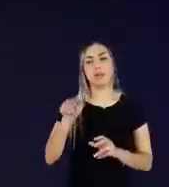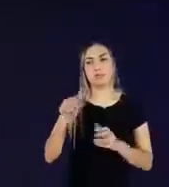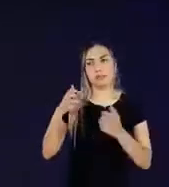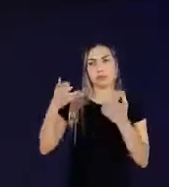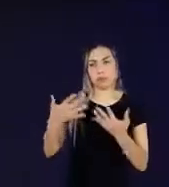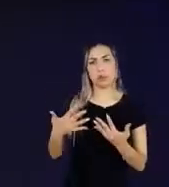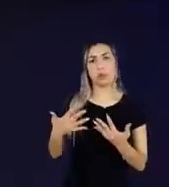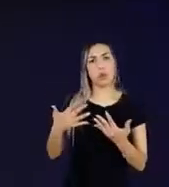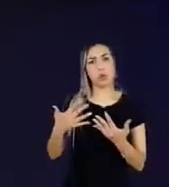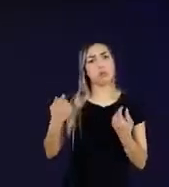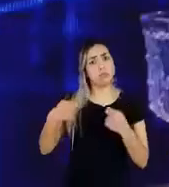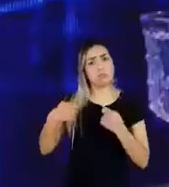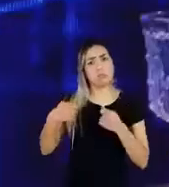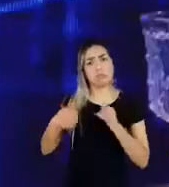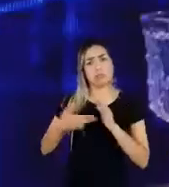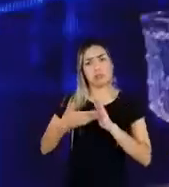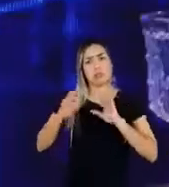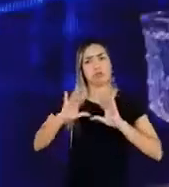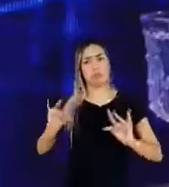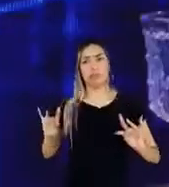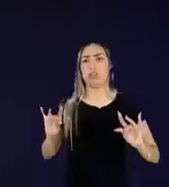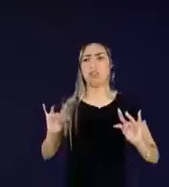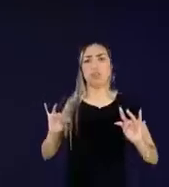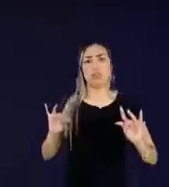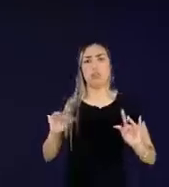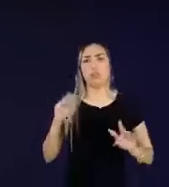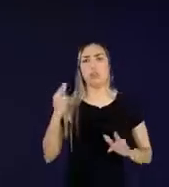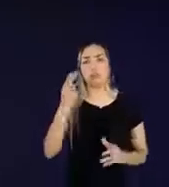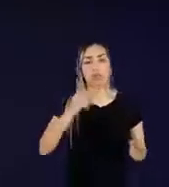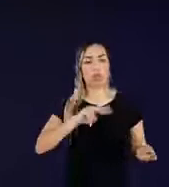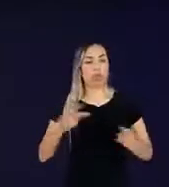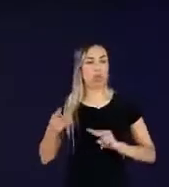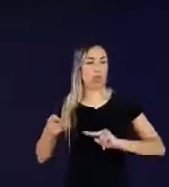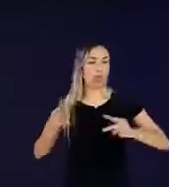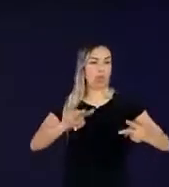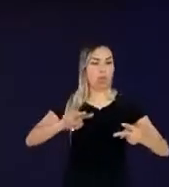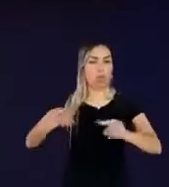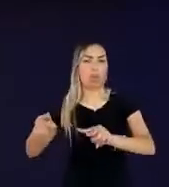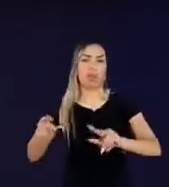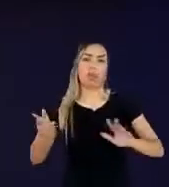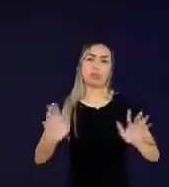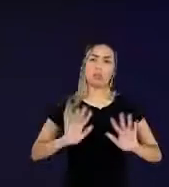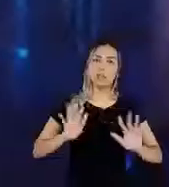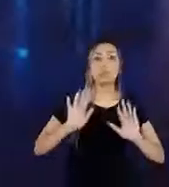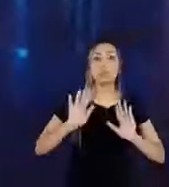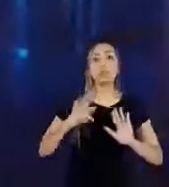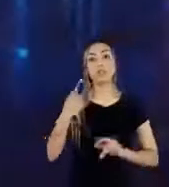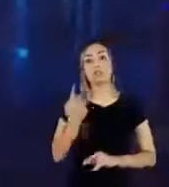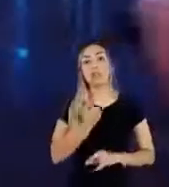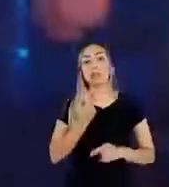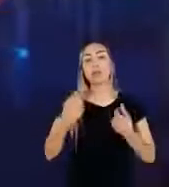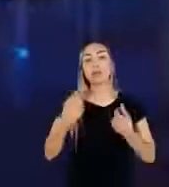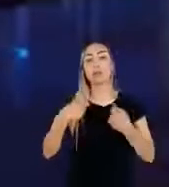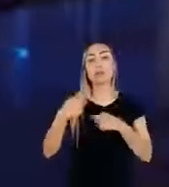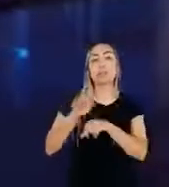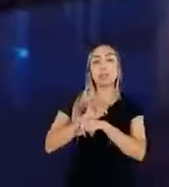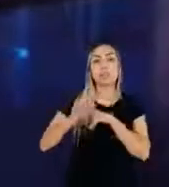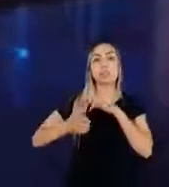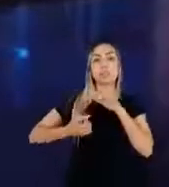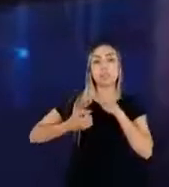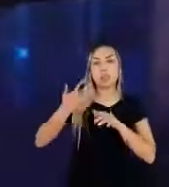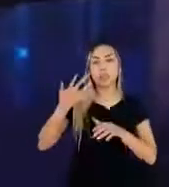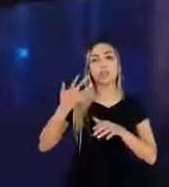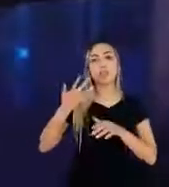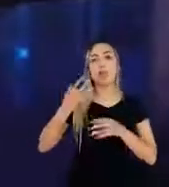ser eliminada. Né? Nós não podemos estar transferindo conta. Mas o que a gente precisa é criar instrumentos tanto para a